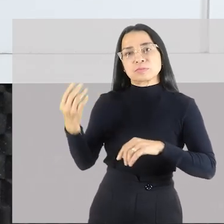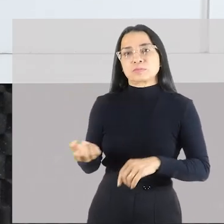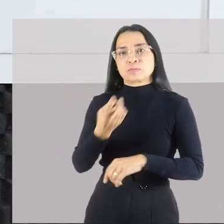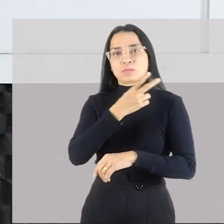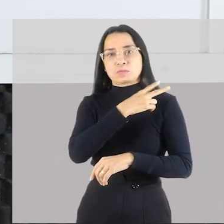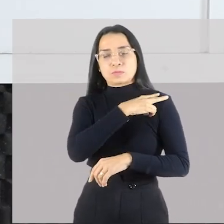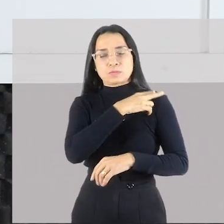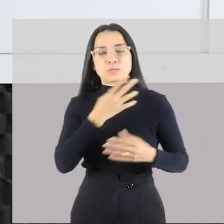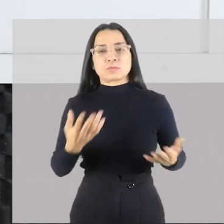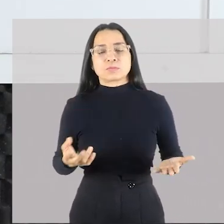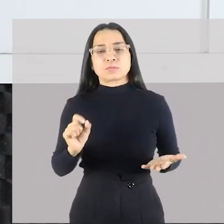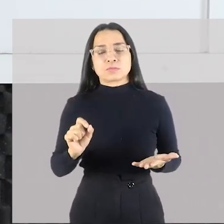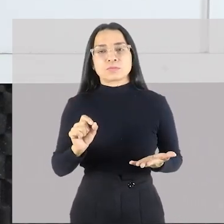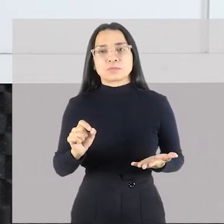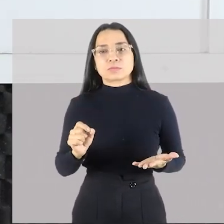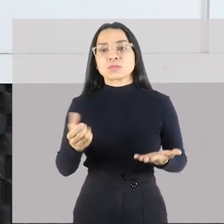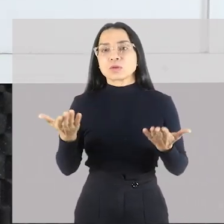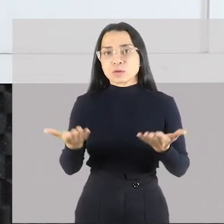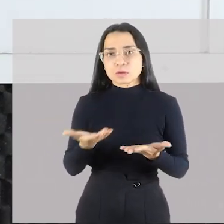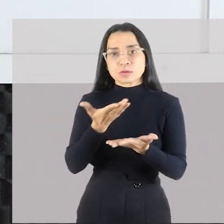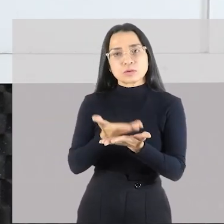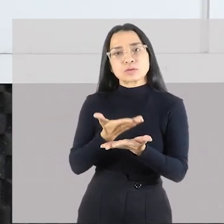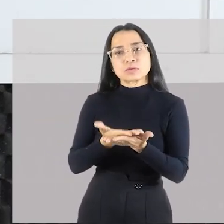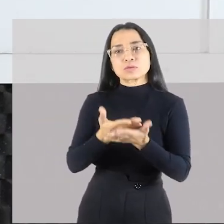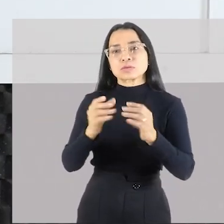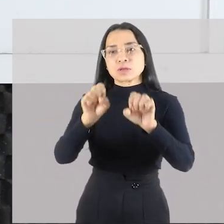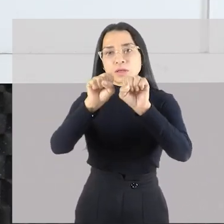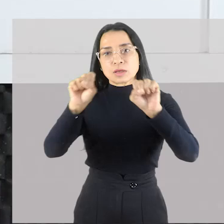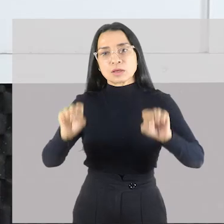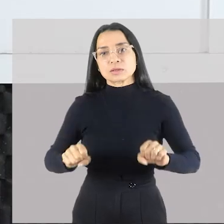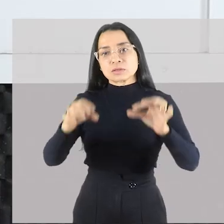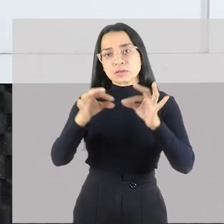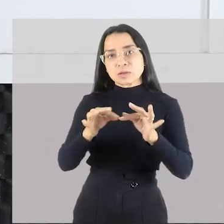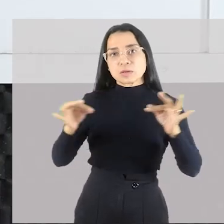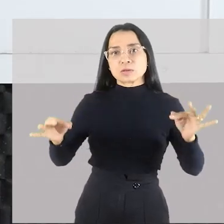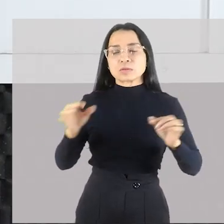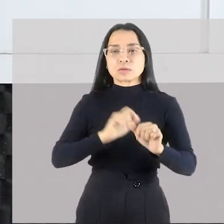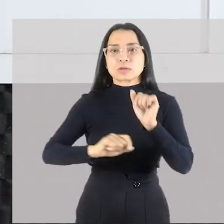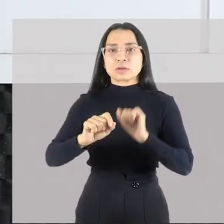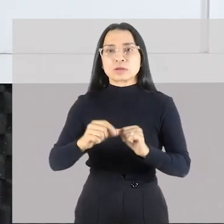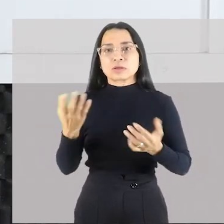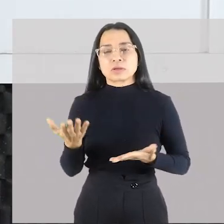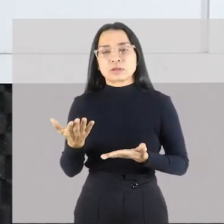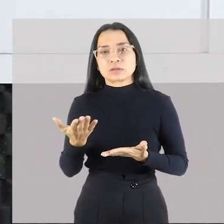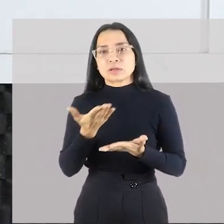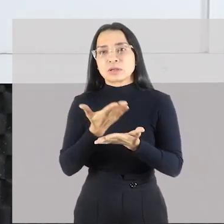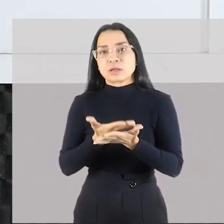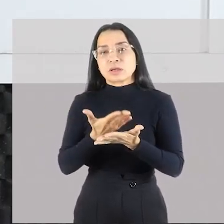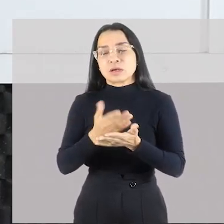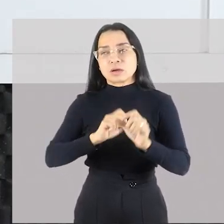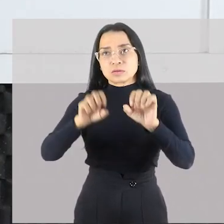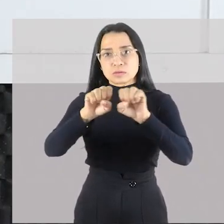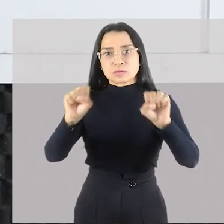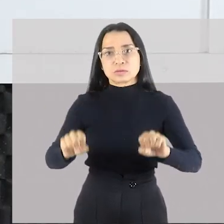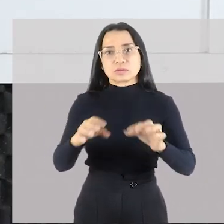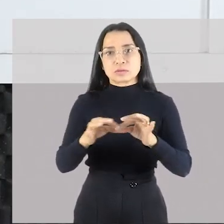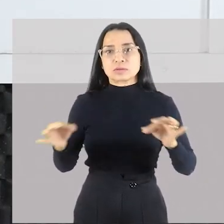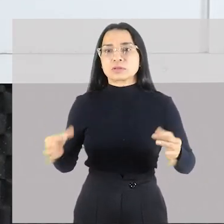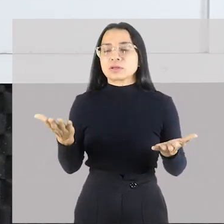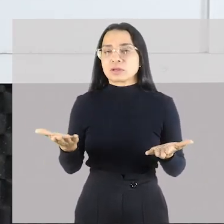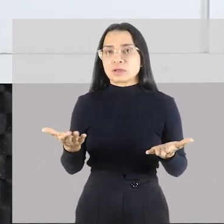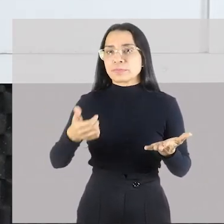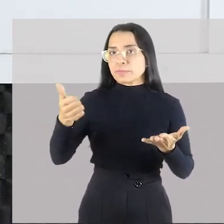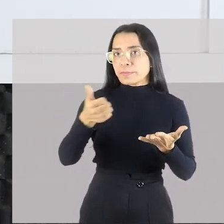da segunda série. Vamos estudar sistemas lineares, né? 2 aulas envolvendo o sistema linear. Essa aula